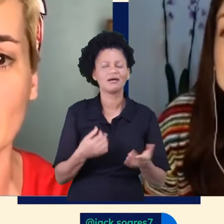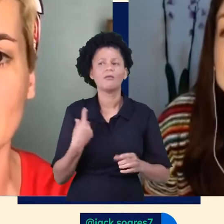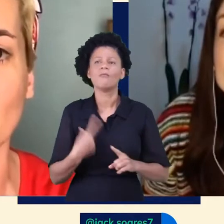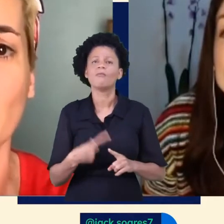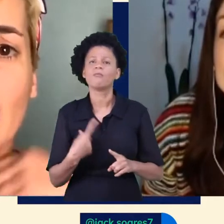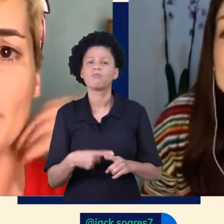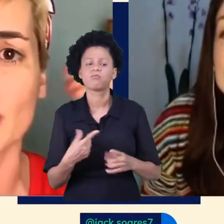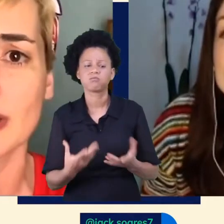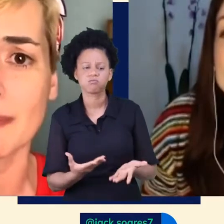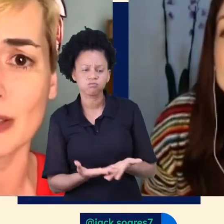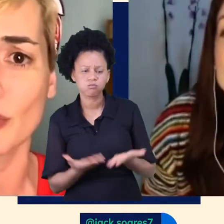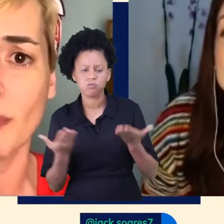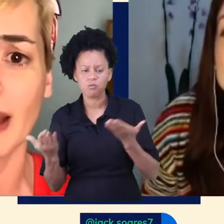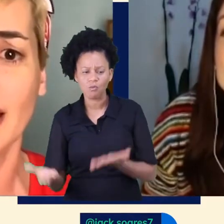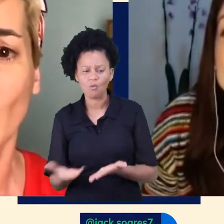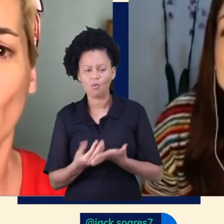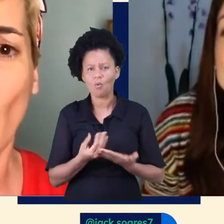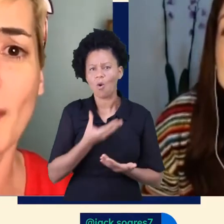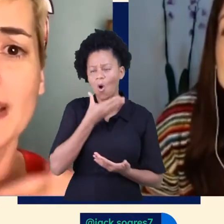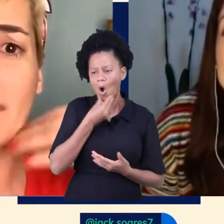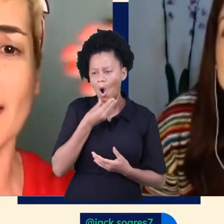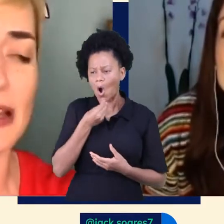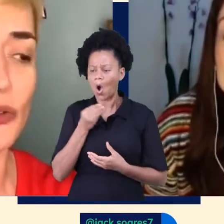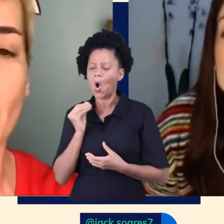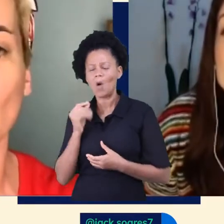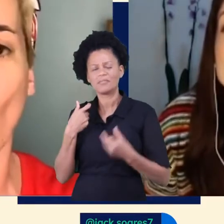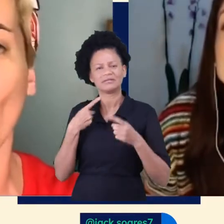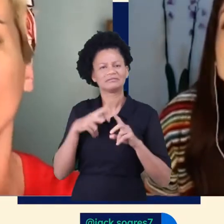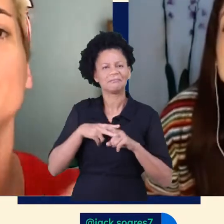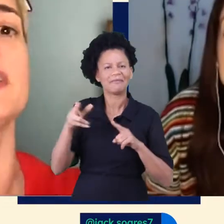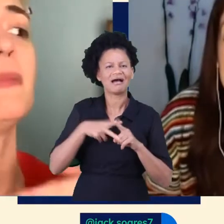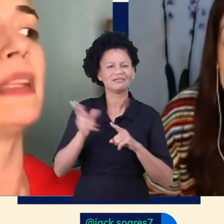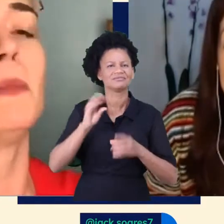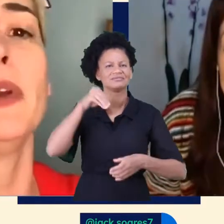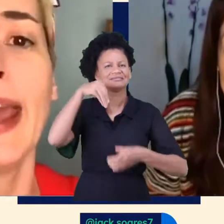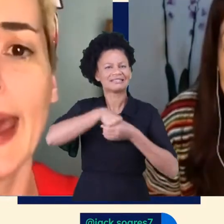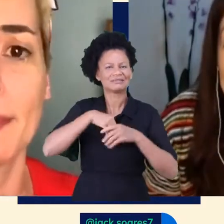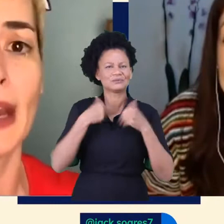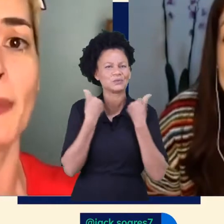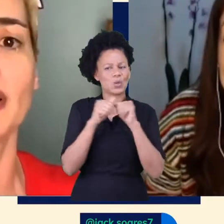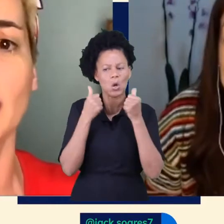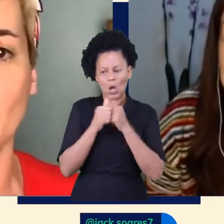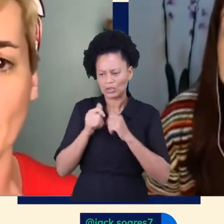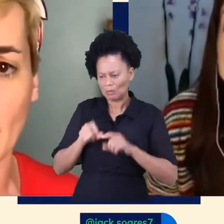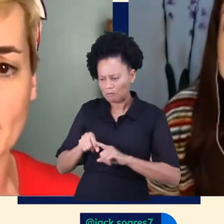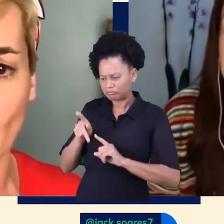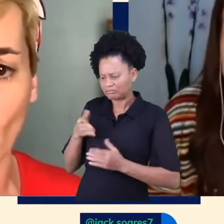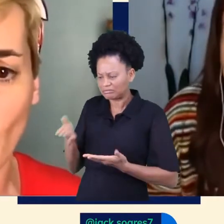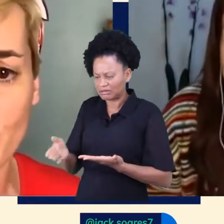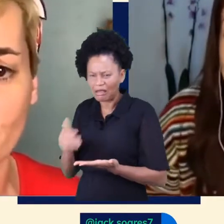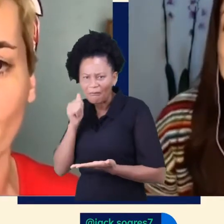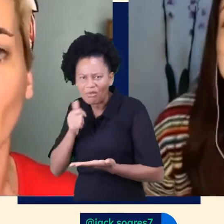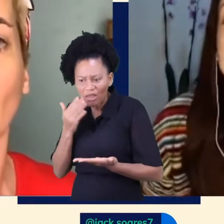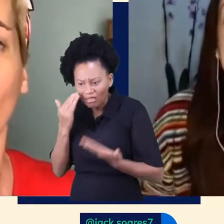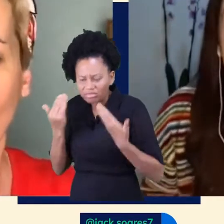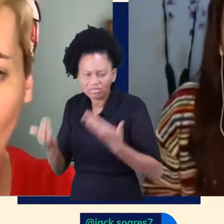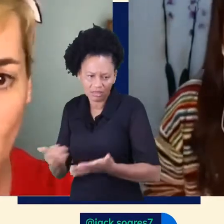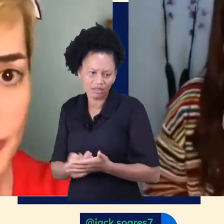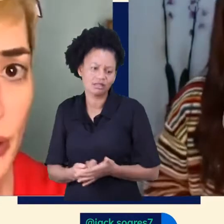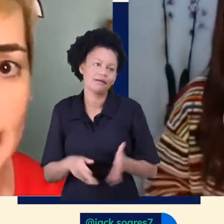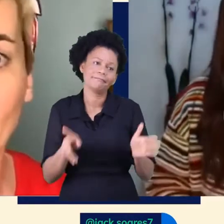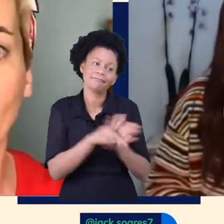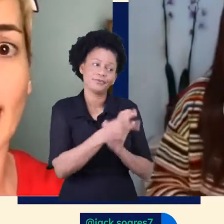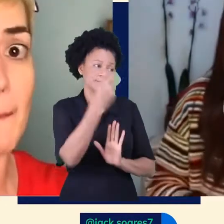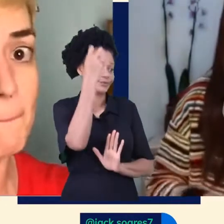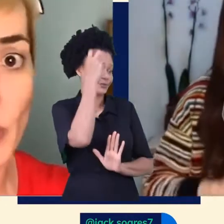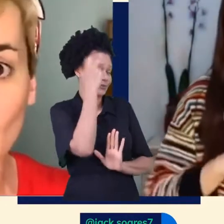sobre masturbação, por que a pessoa se masturba, um homem se masturba no ônibus em cima da mulher, porque ele pode ter um problema psicológico. A